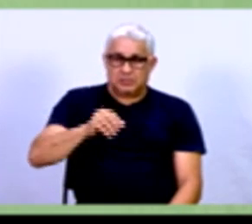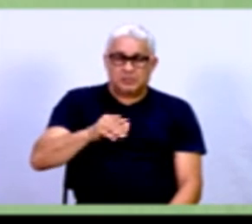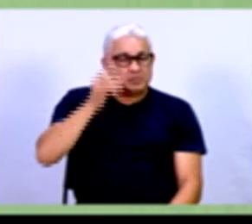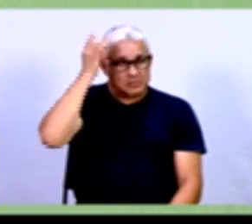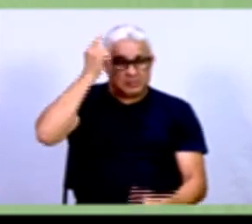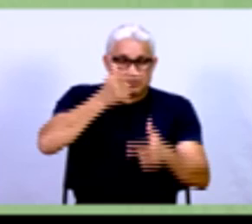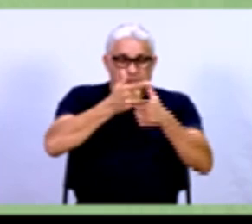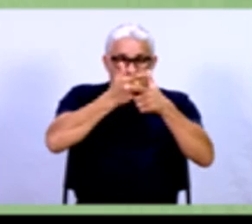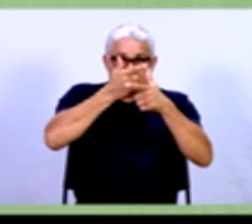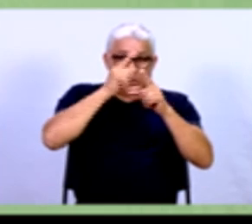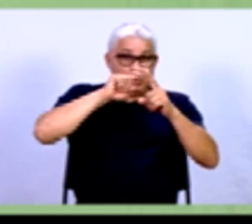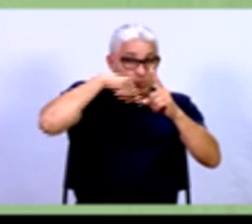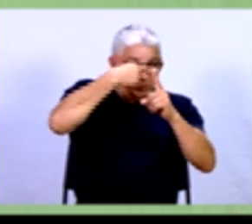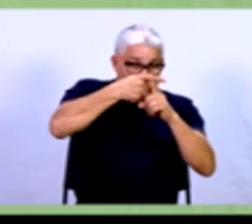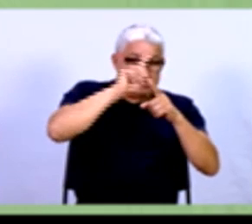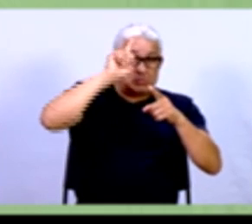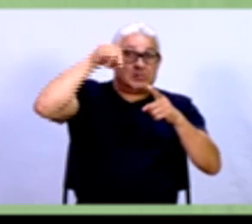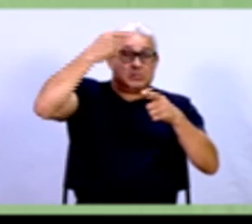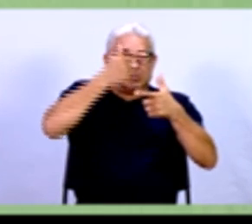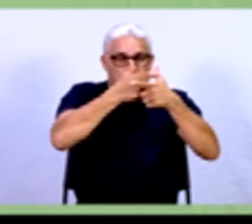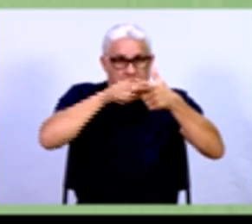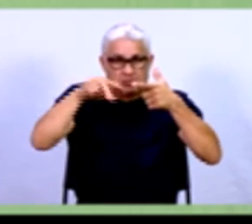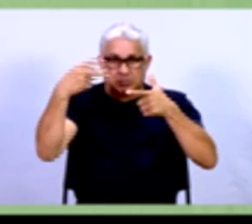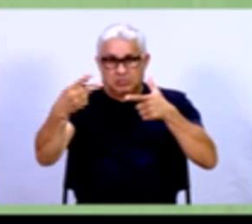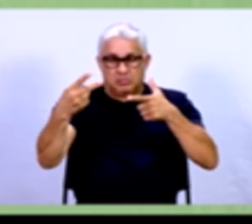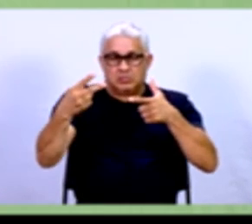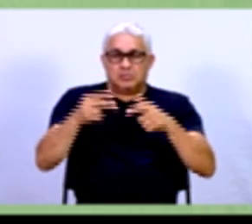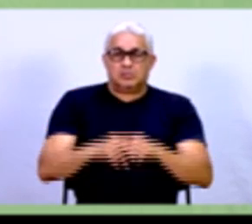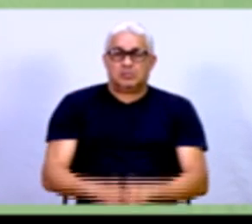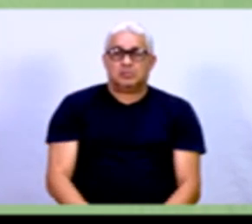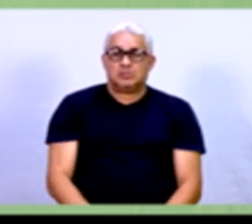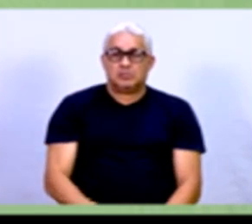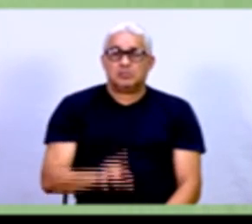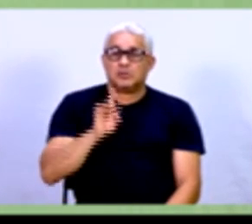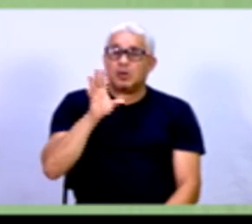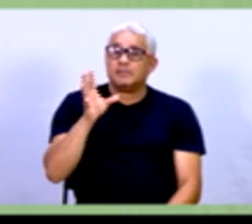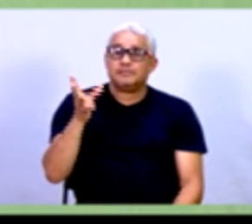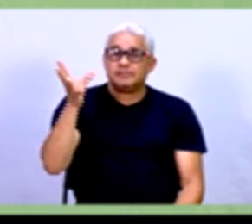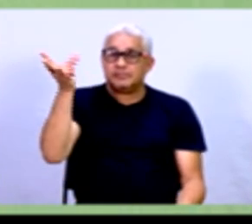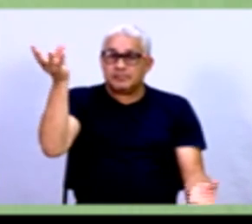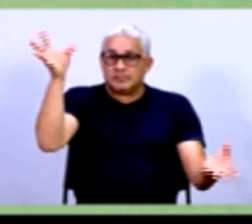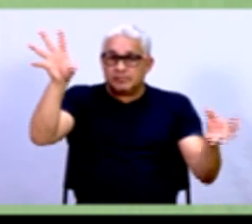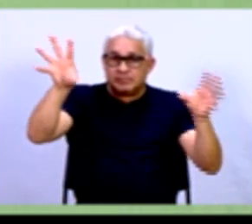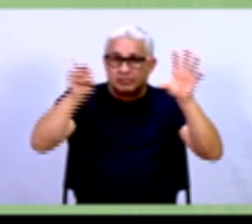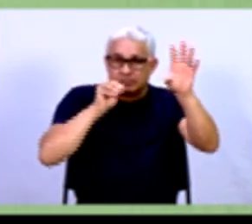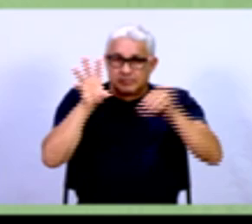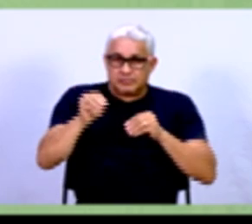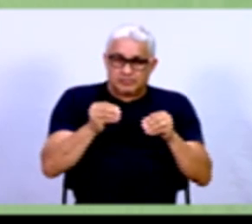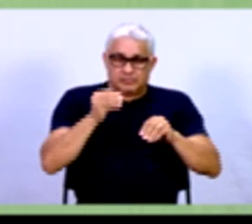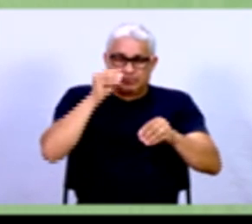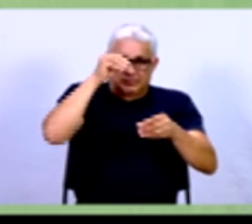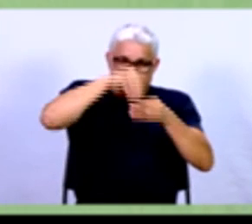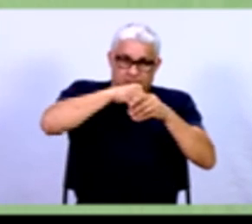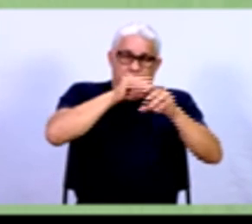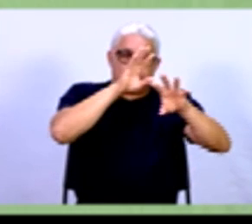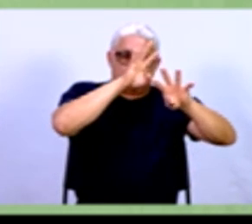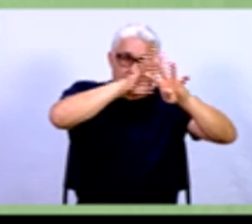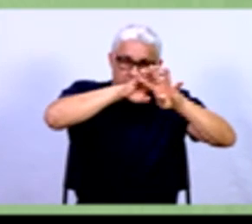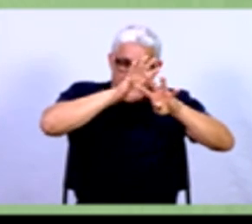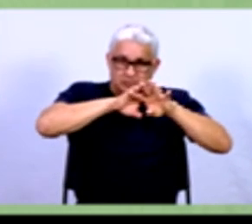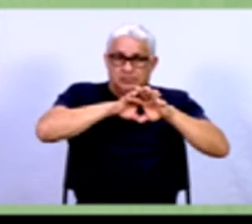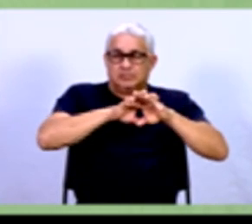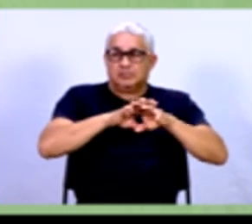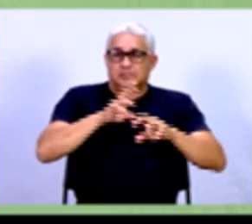2. E daí por diante é só ir pegando os dados que já tem na tabela, que é a frequência